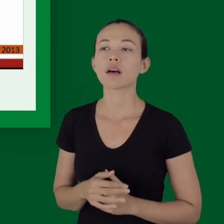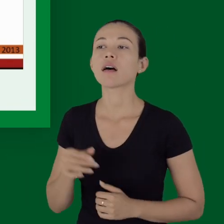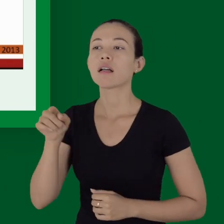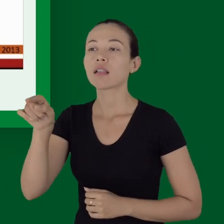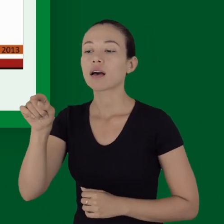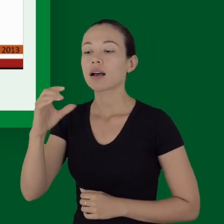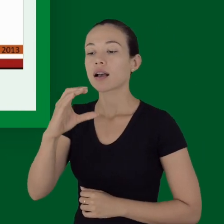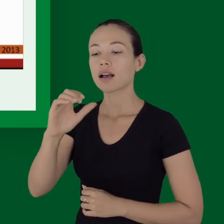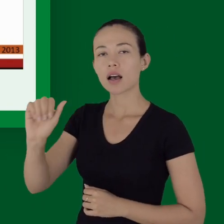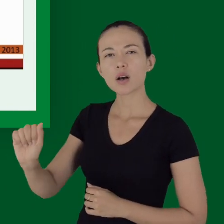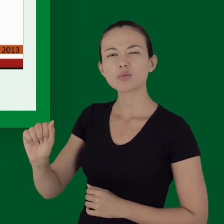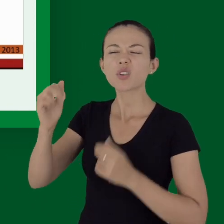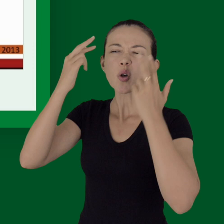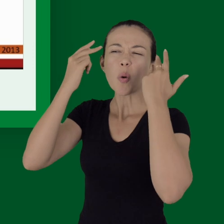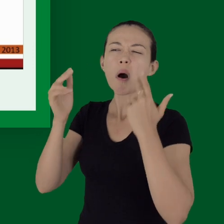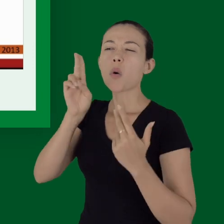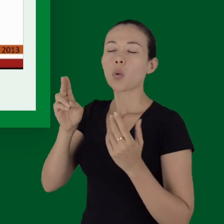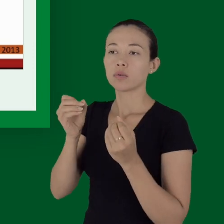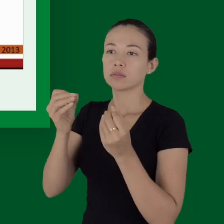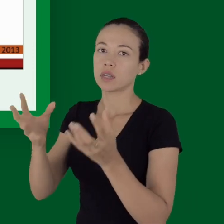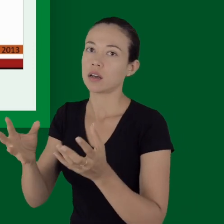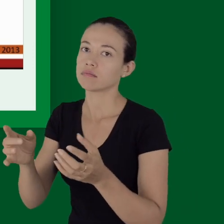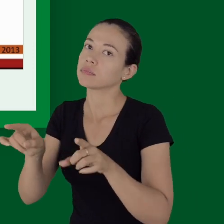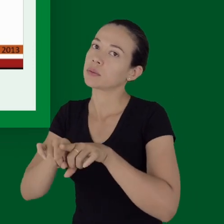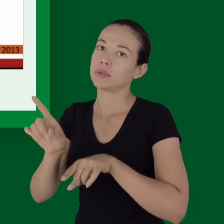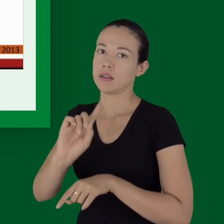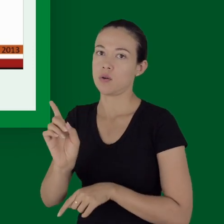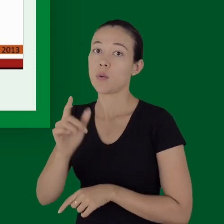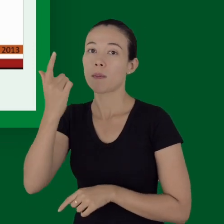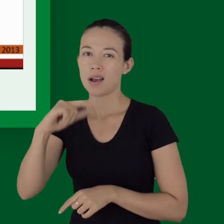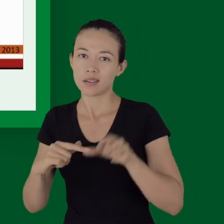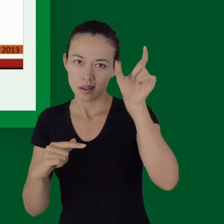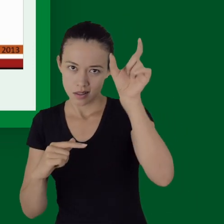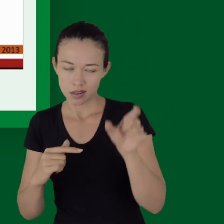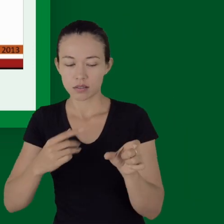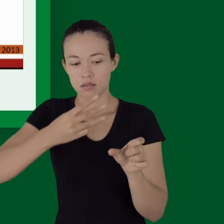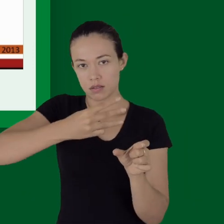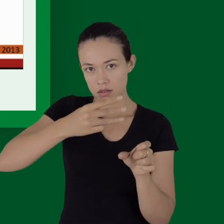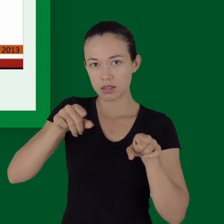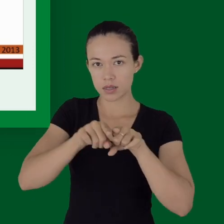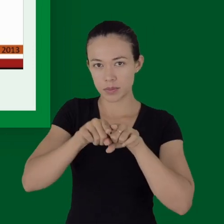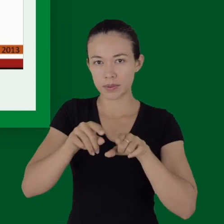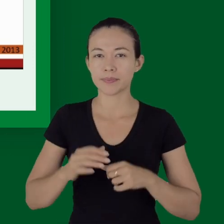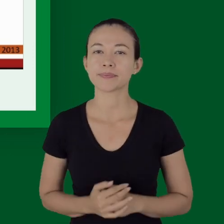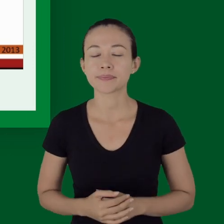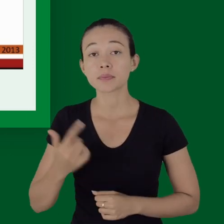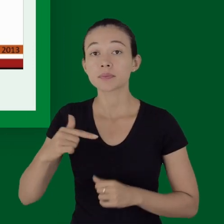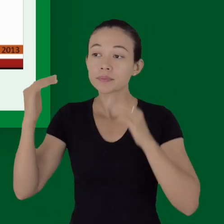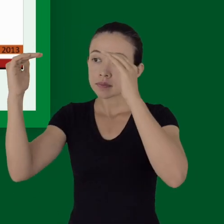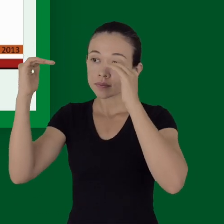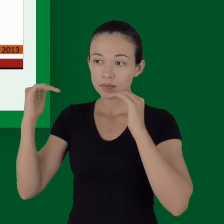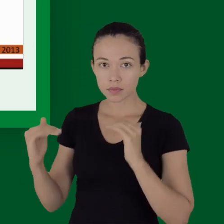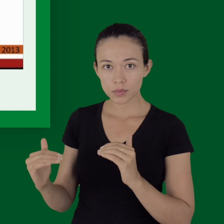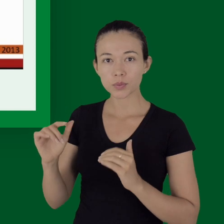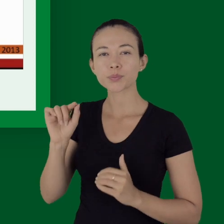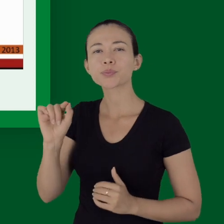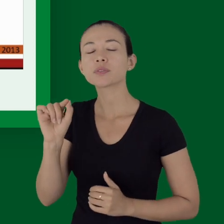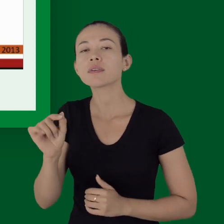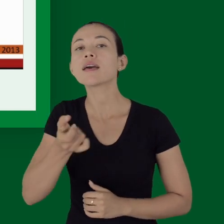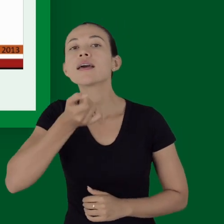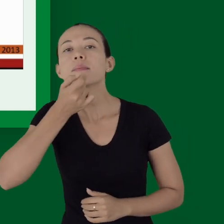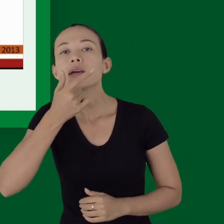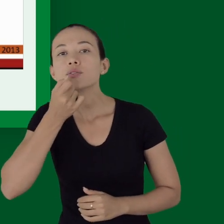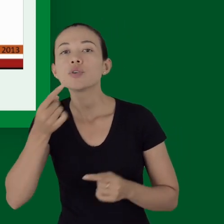no intra-PCR, dentro da reanimação, não aumentou sobrevida. Então, não teve, assim, os estudos mostraram que não tem